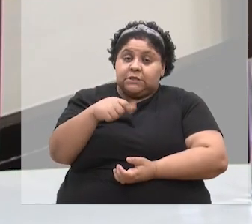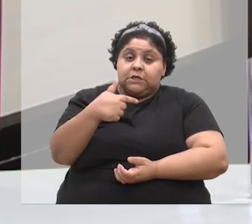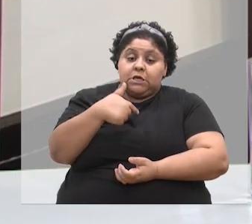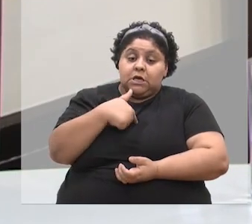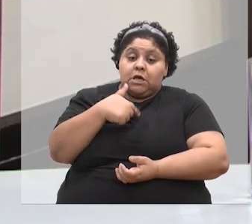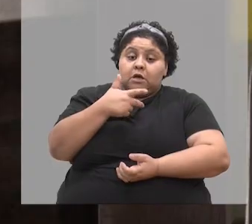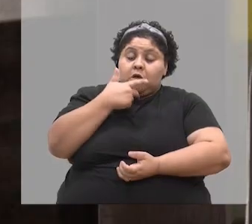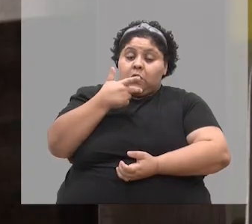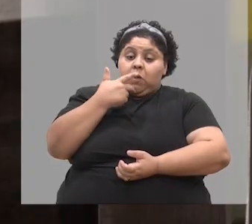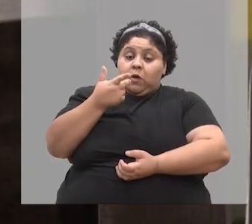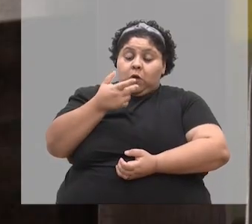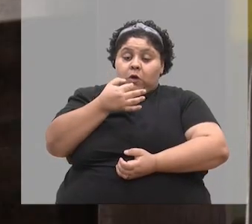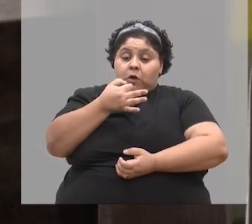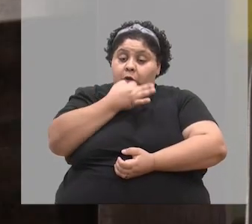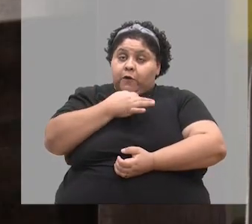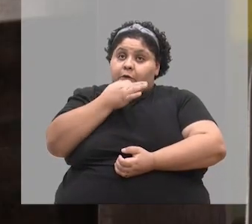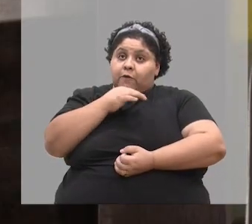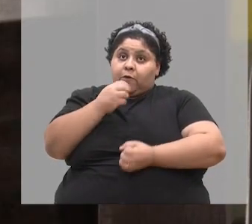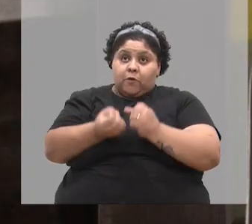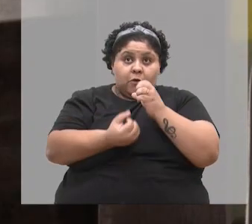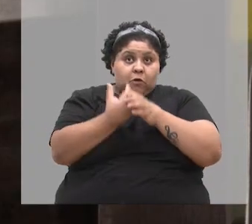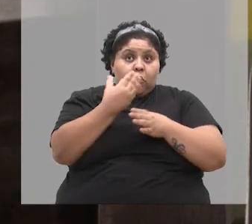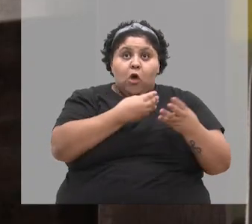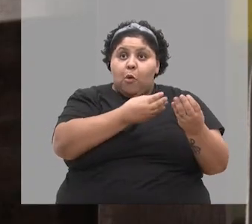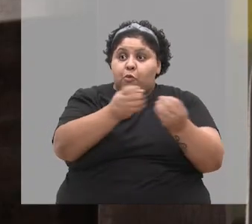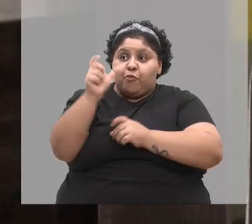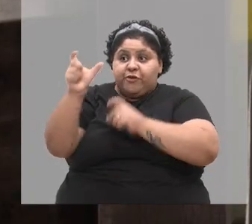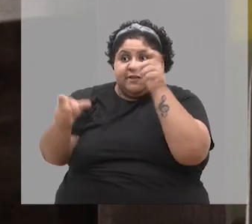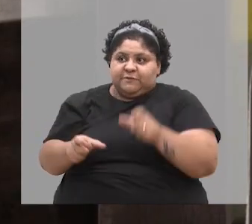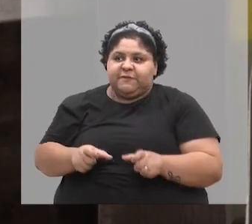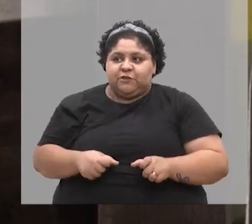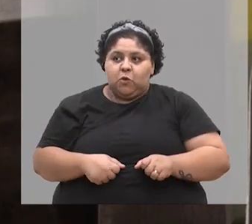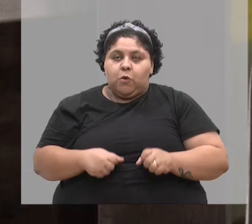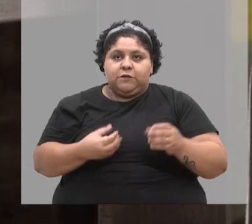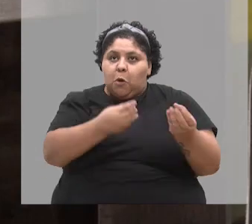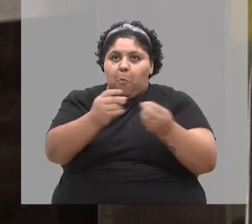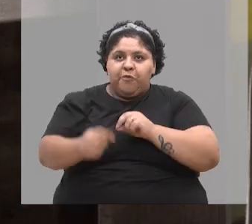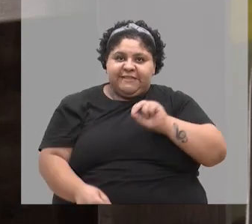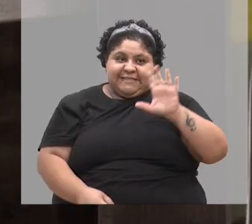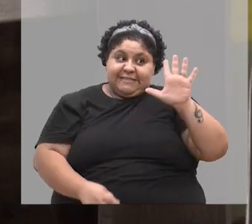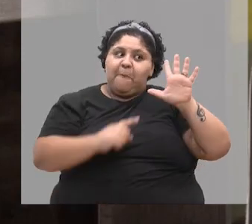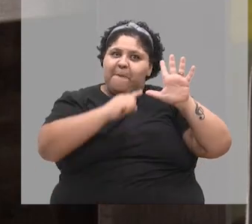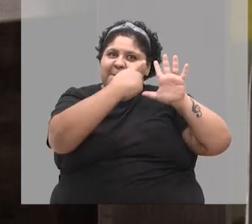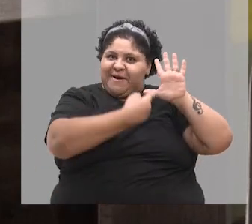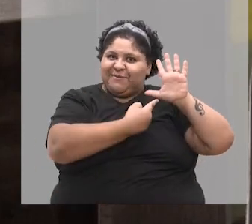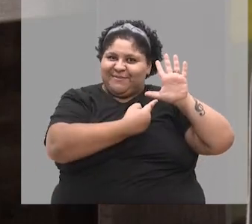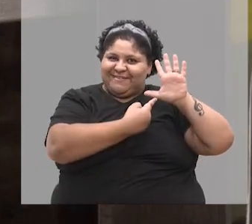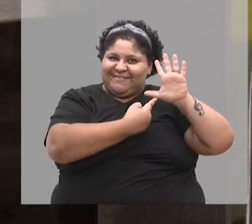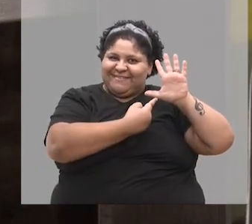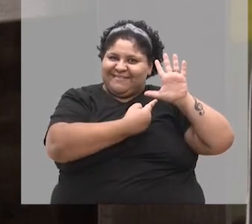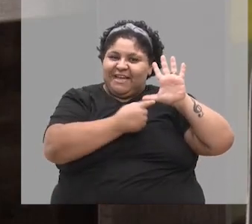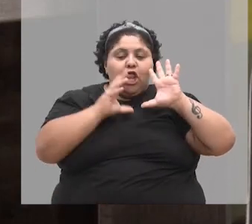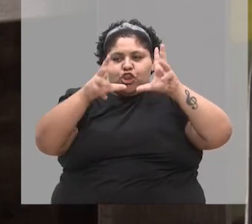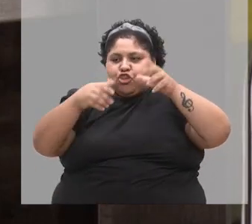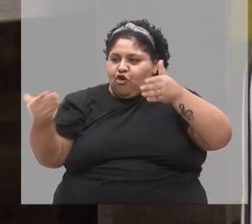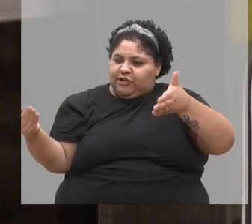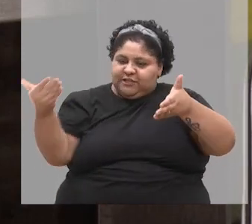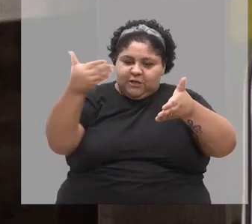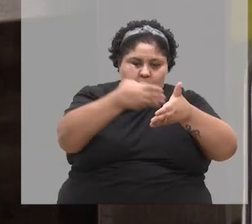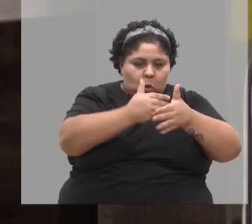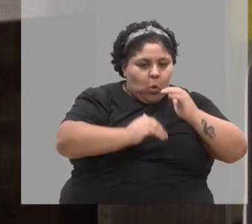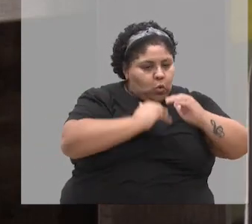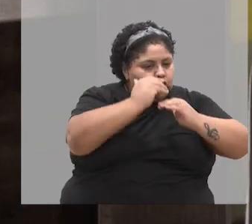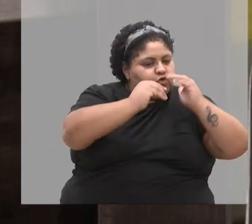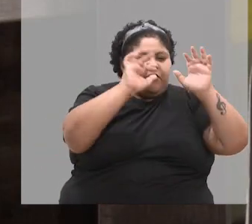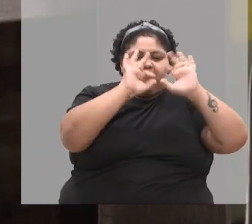Com certeza, Fábio. Eu costumo dizer que Caxias do Sul é uma cidade formada por muitas mãos. E todos aqueles que querem vir para essa